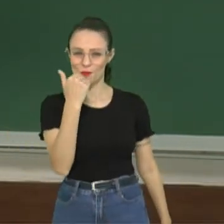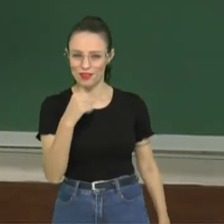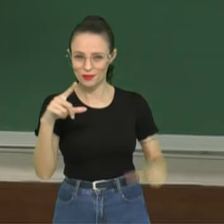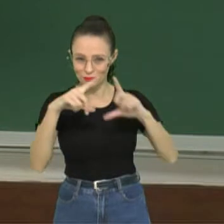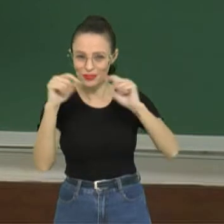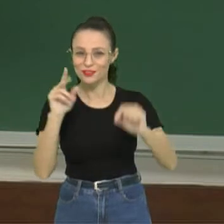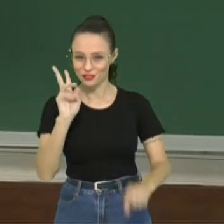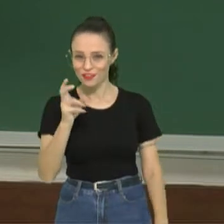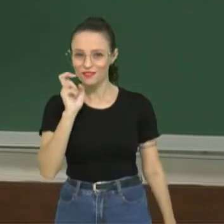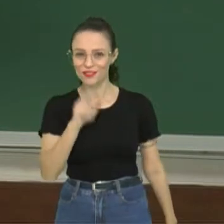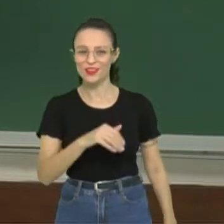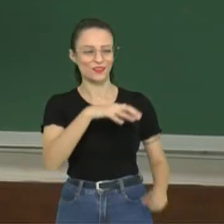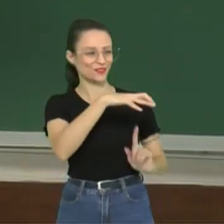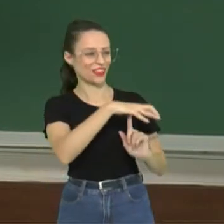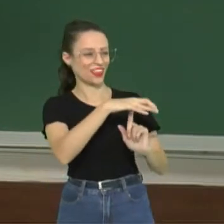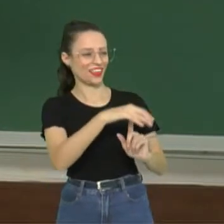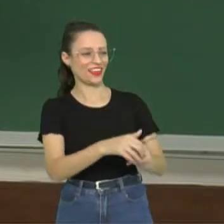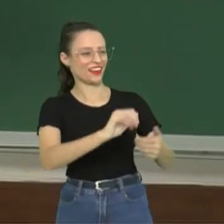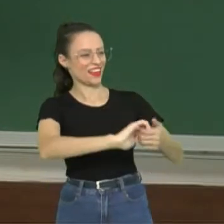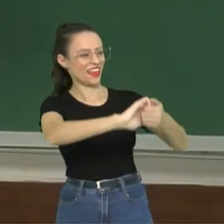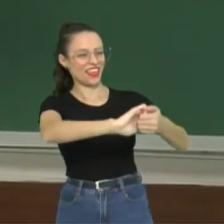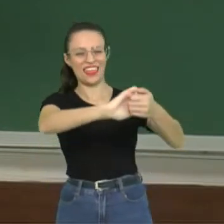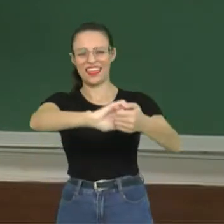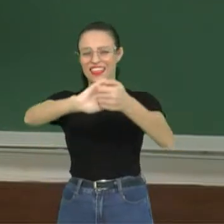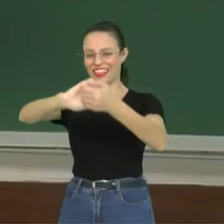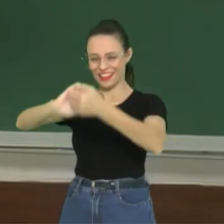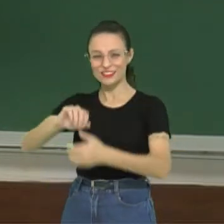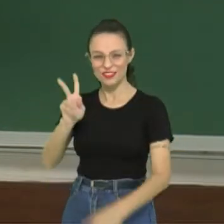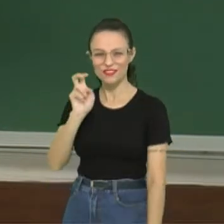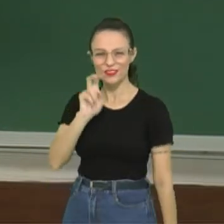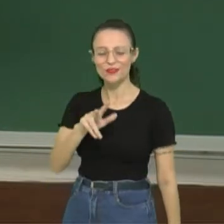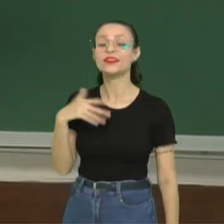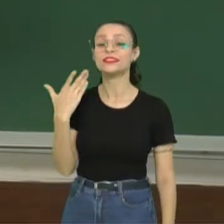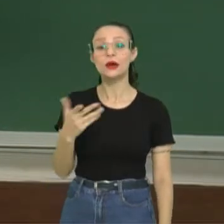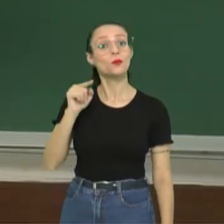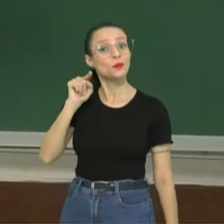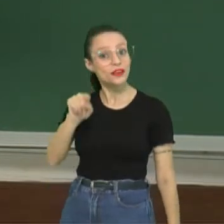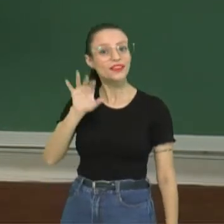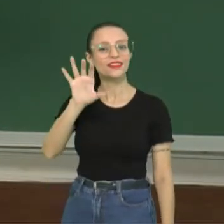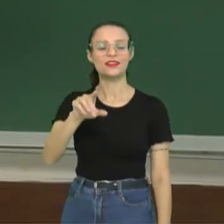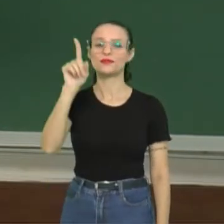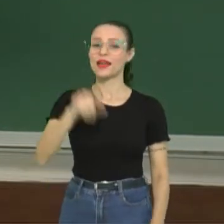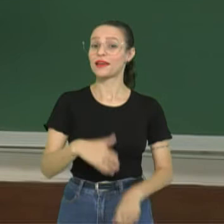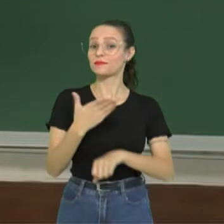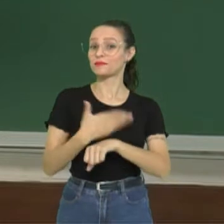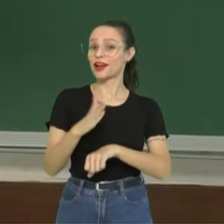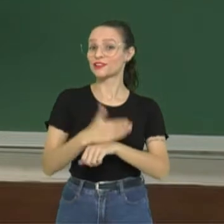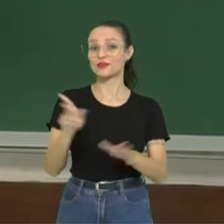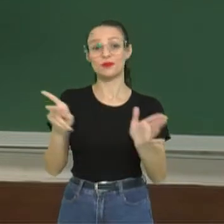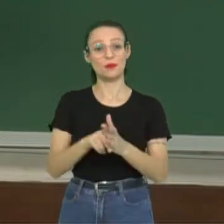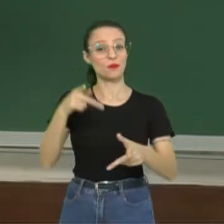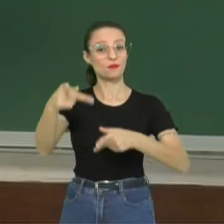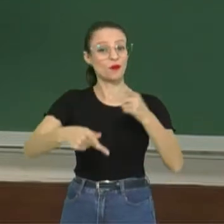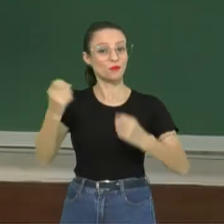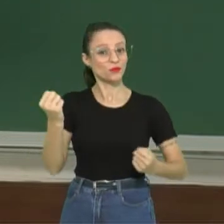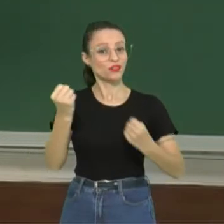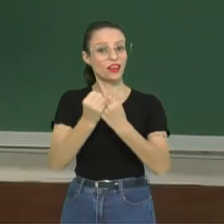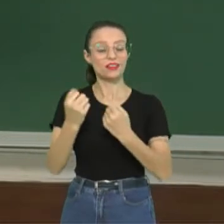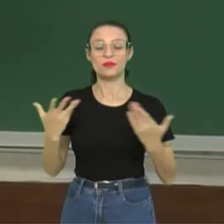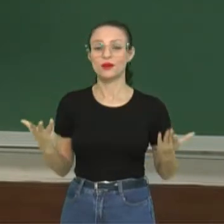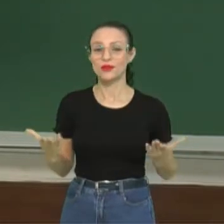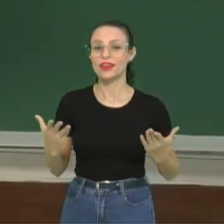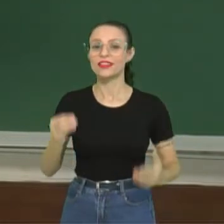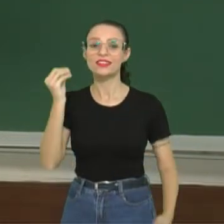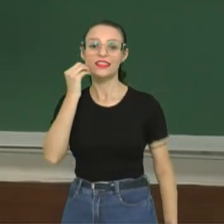né andando na feira cumprimentando o pessoal isso aí é justamente uma prática populista tá